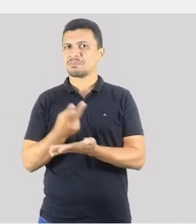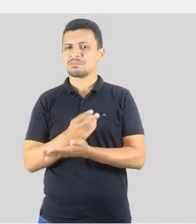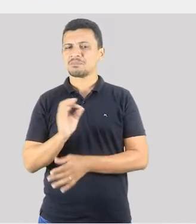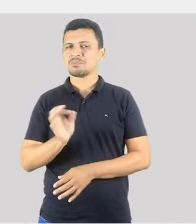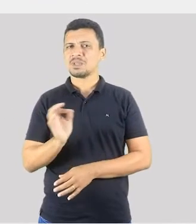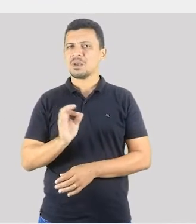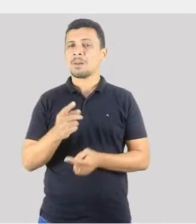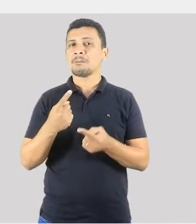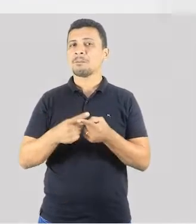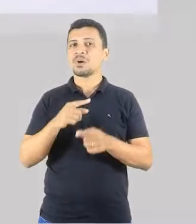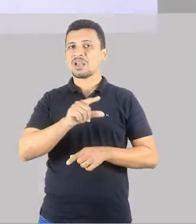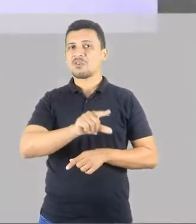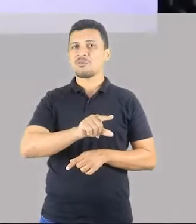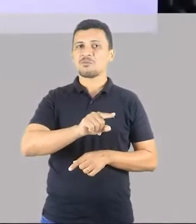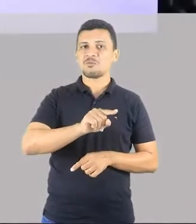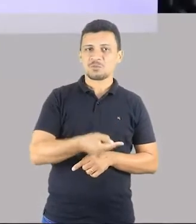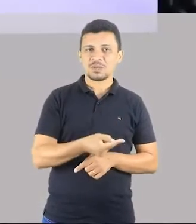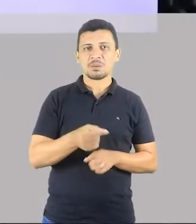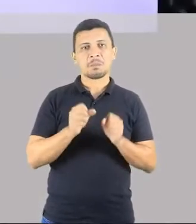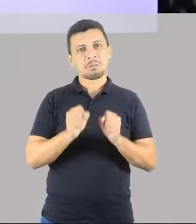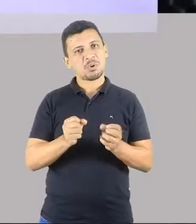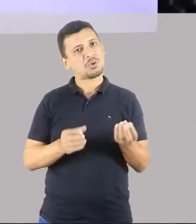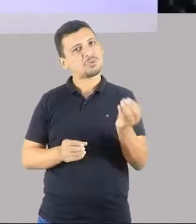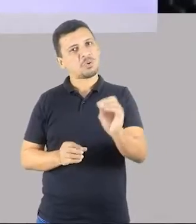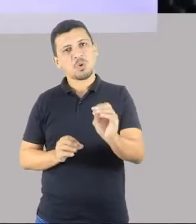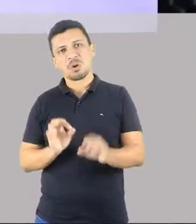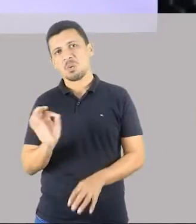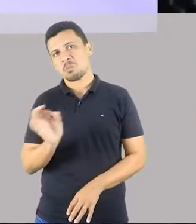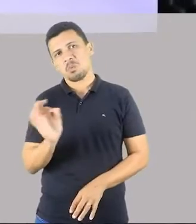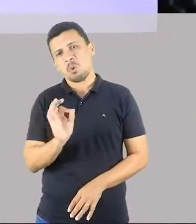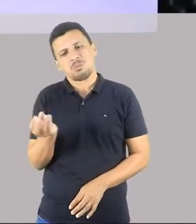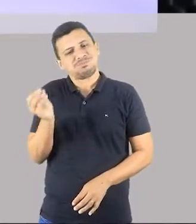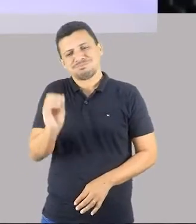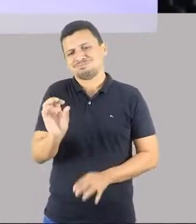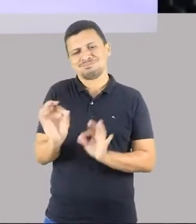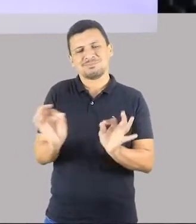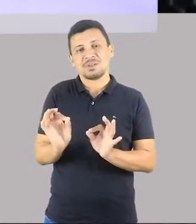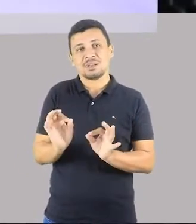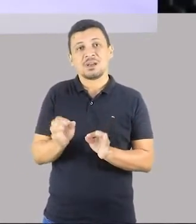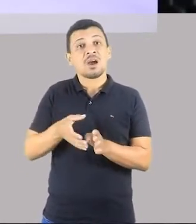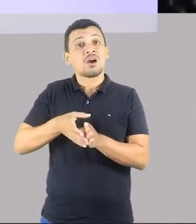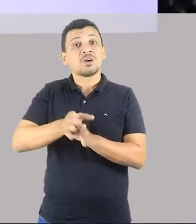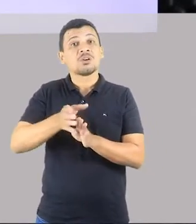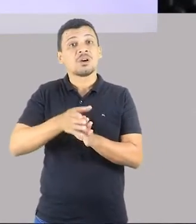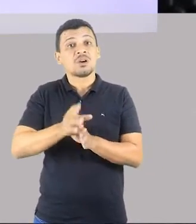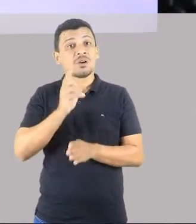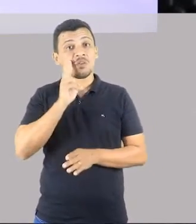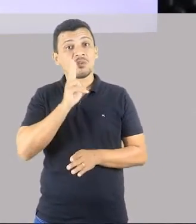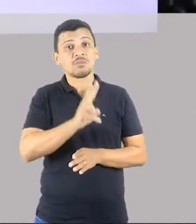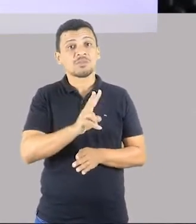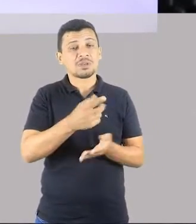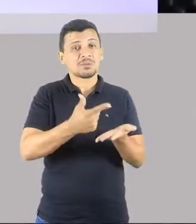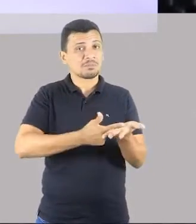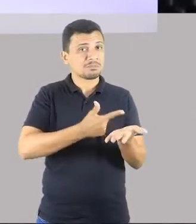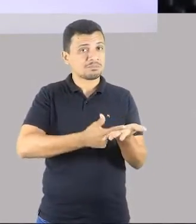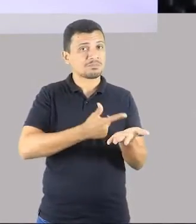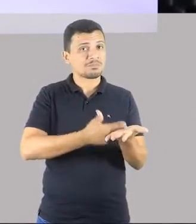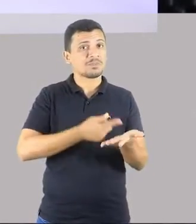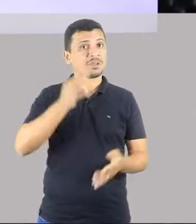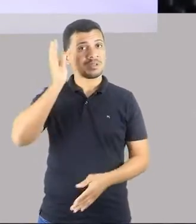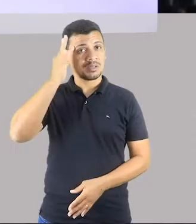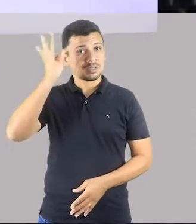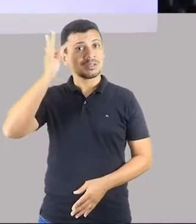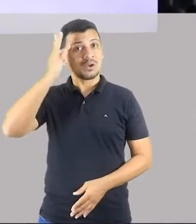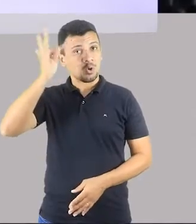vírgula é facultativa, tá? Eu aconselho vocês a olharem o material didático, a parte teórica da